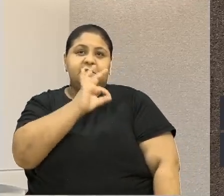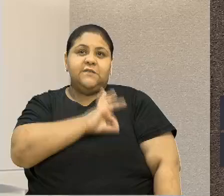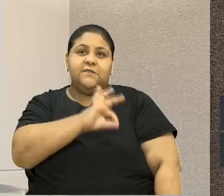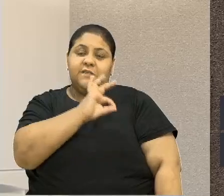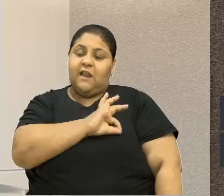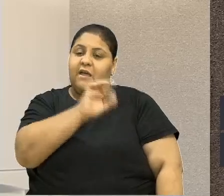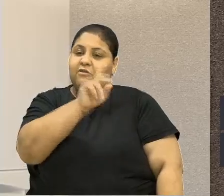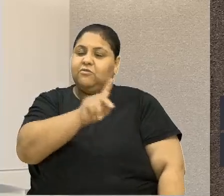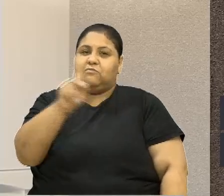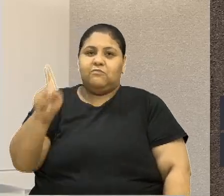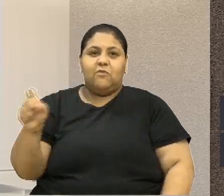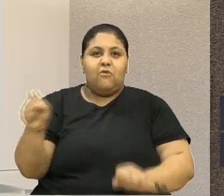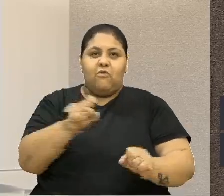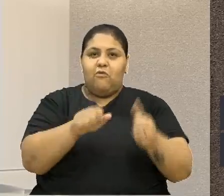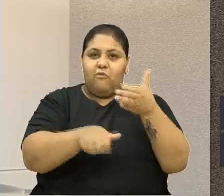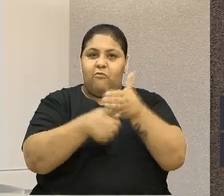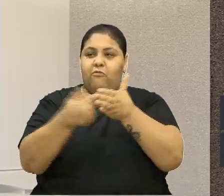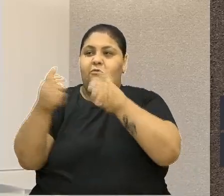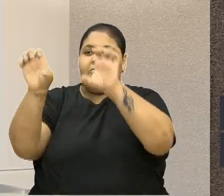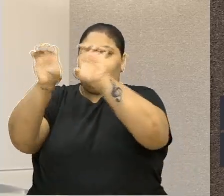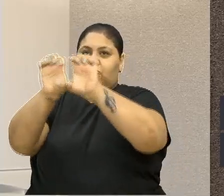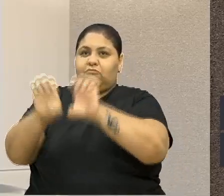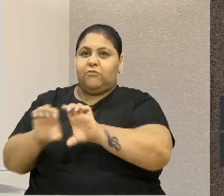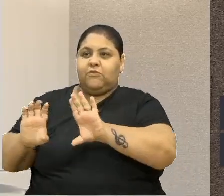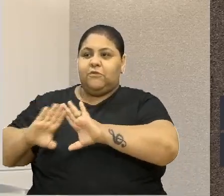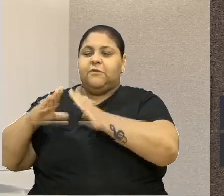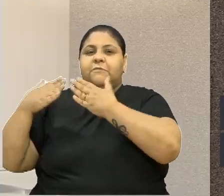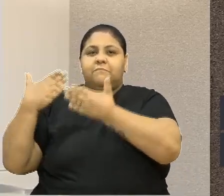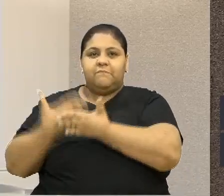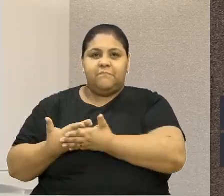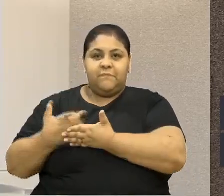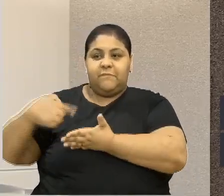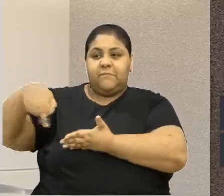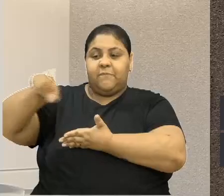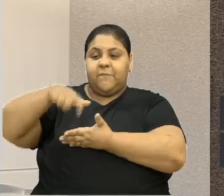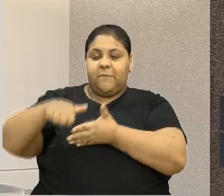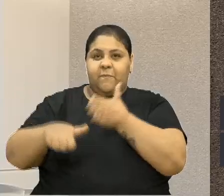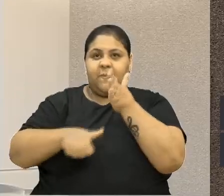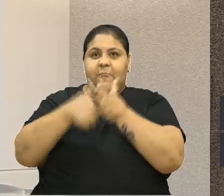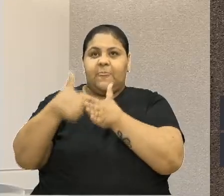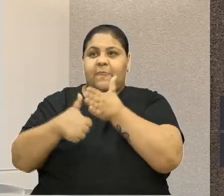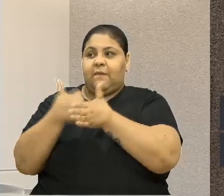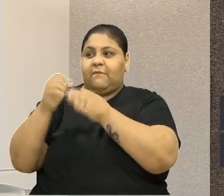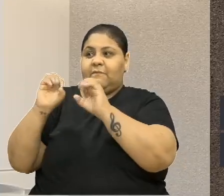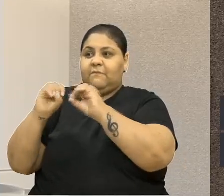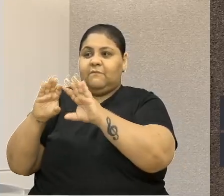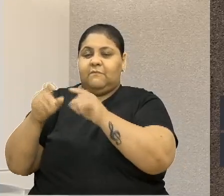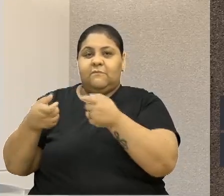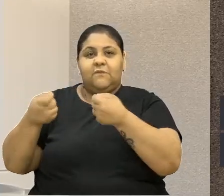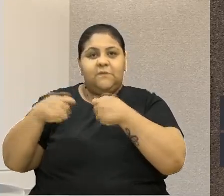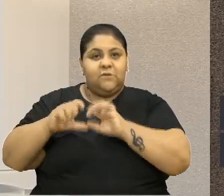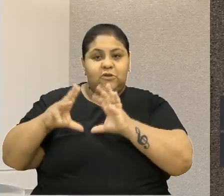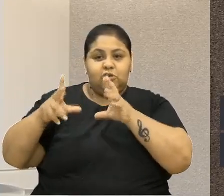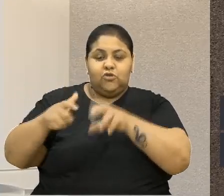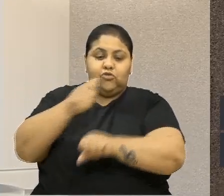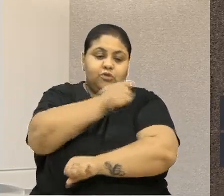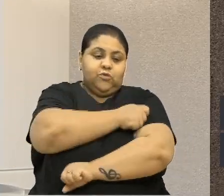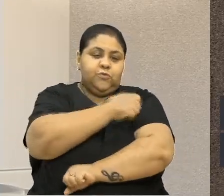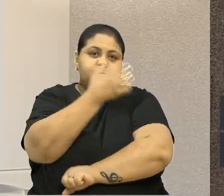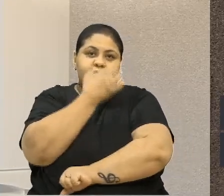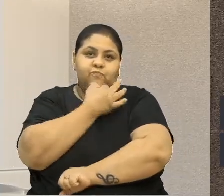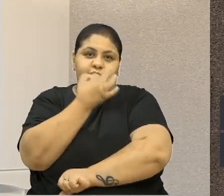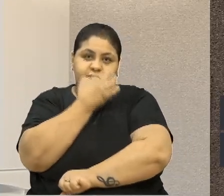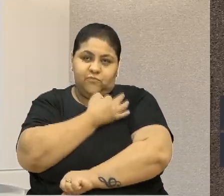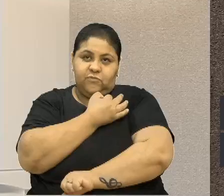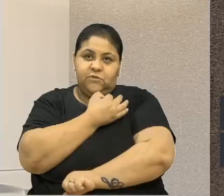para os professores, pode melhorar a estrutura da escola e a gente melhora o ensino e a capacidade de todos os alunos em Caxias.